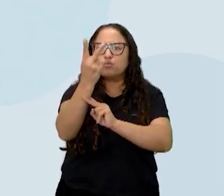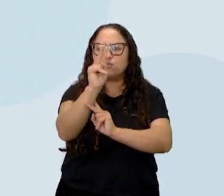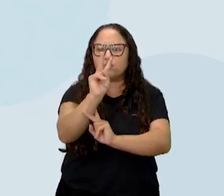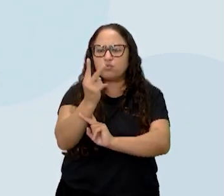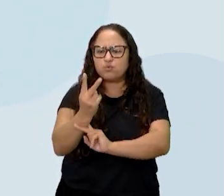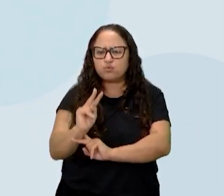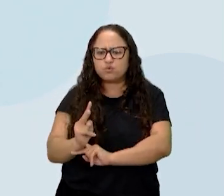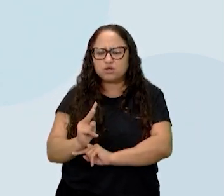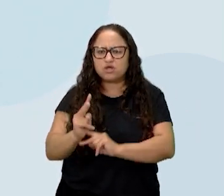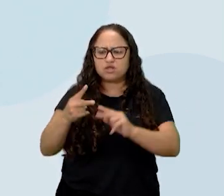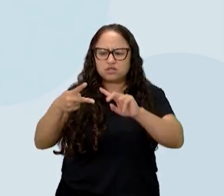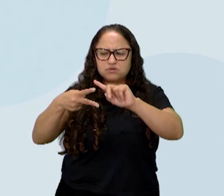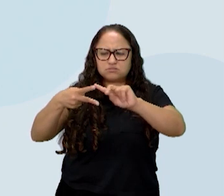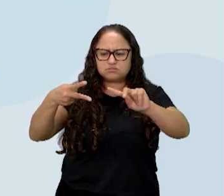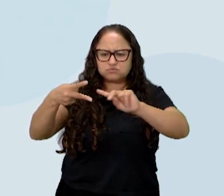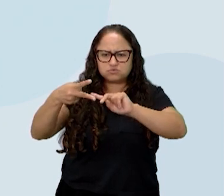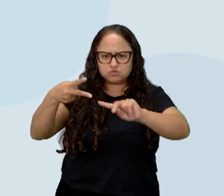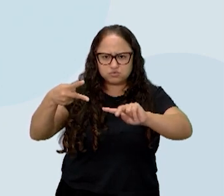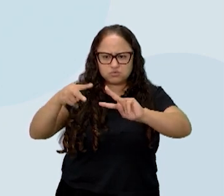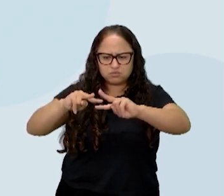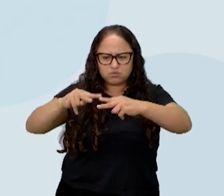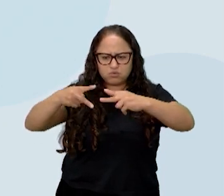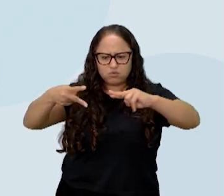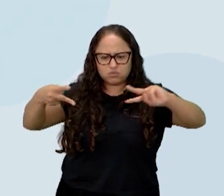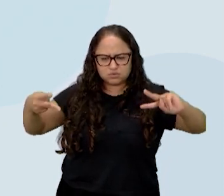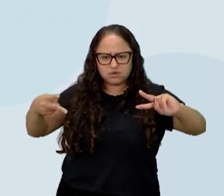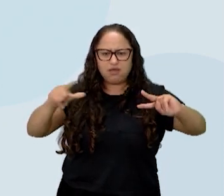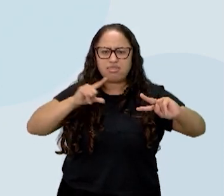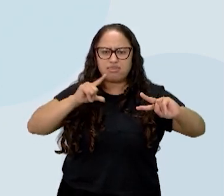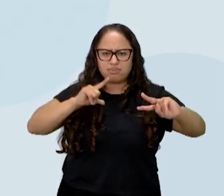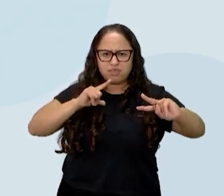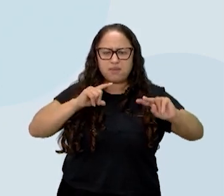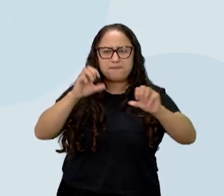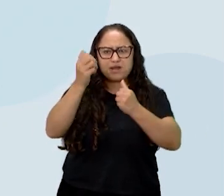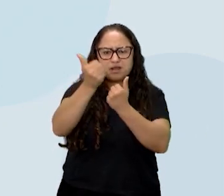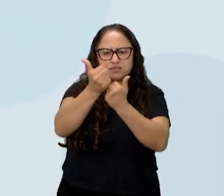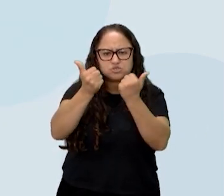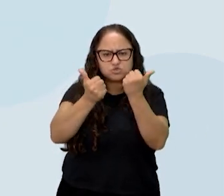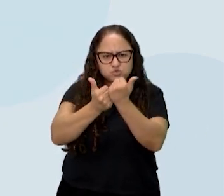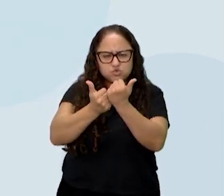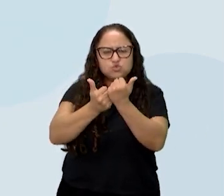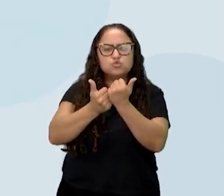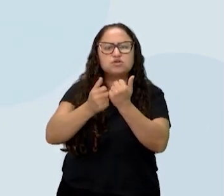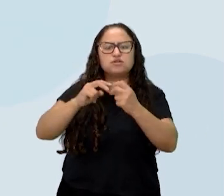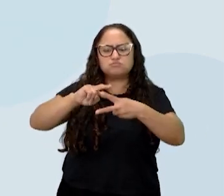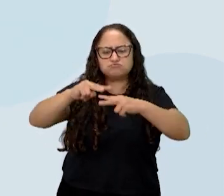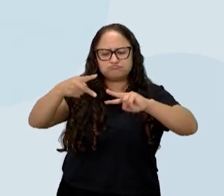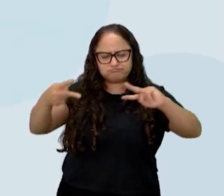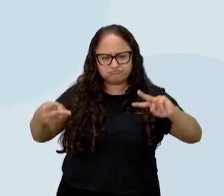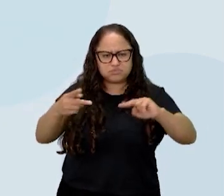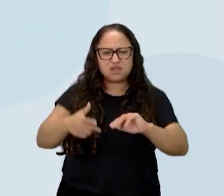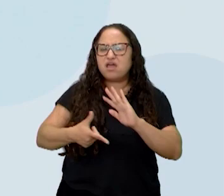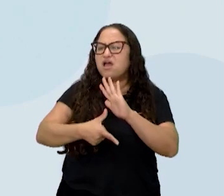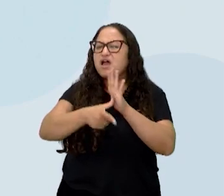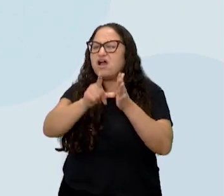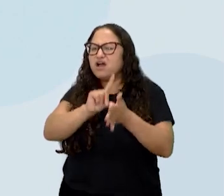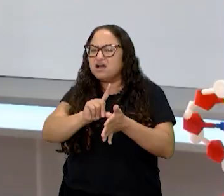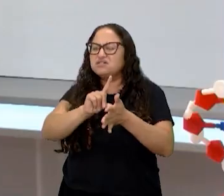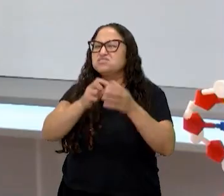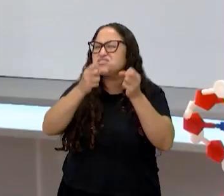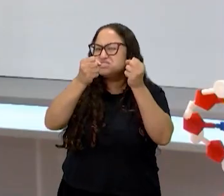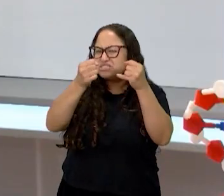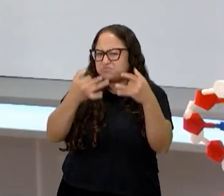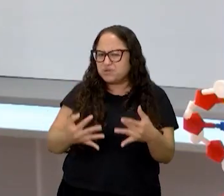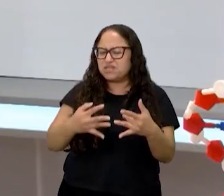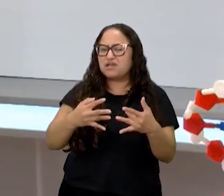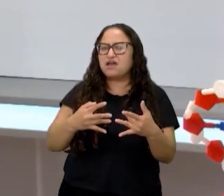aceito atualmente para a estrutura aí do DNA. E antes da gente começar a falar a respeito